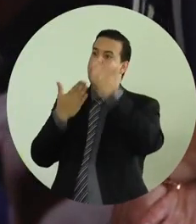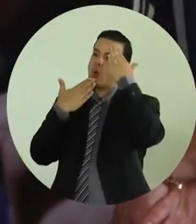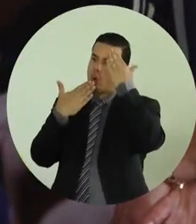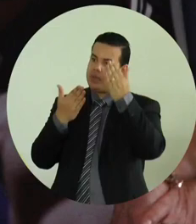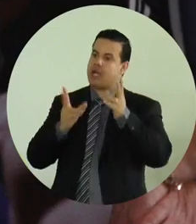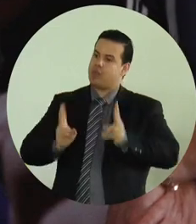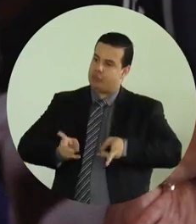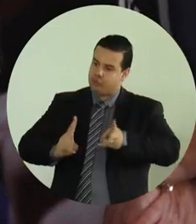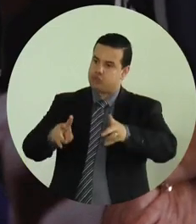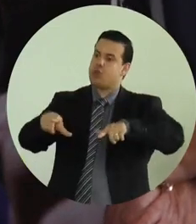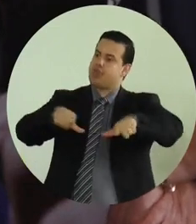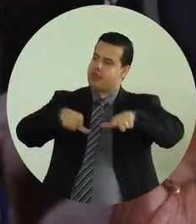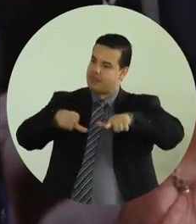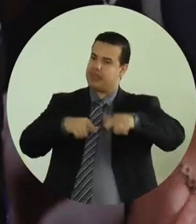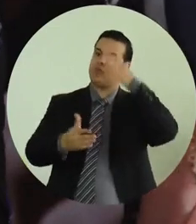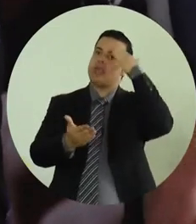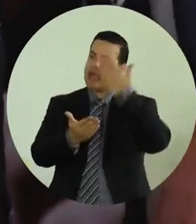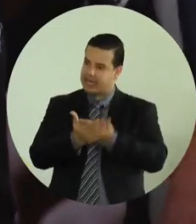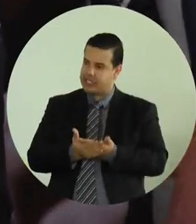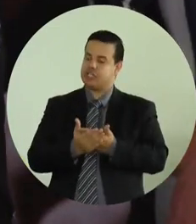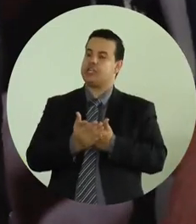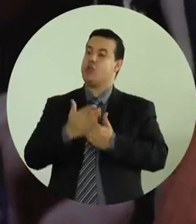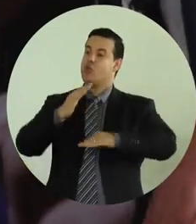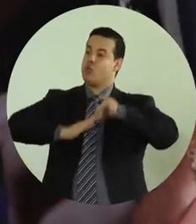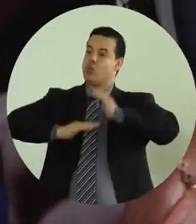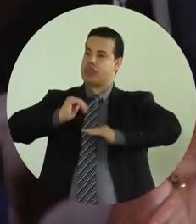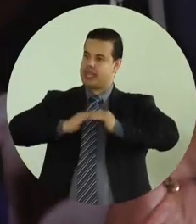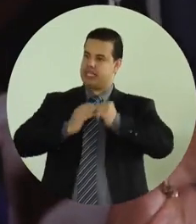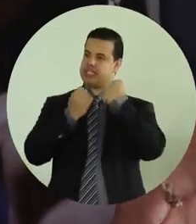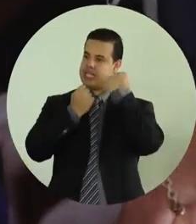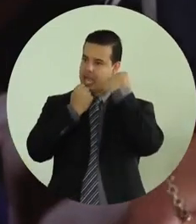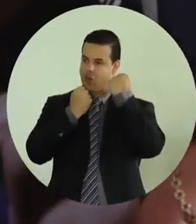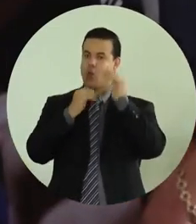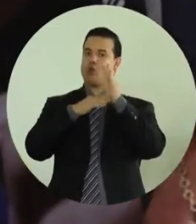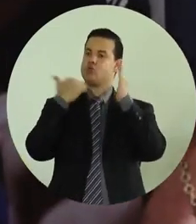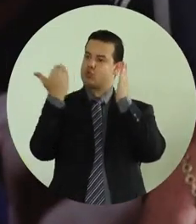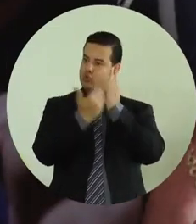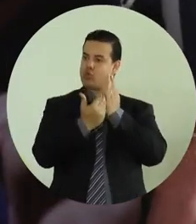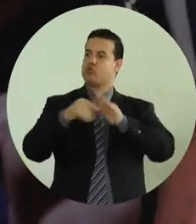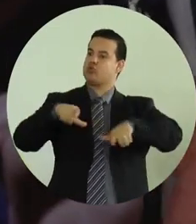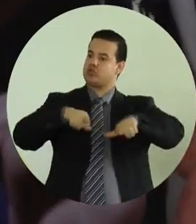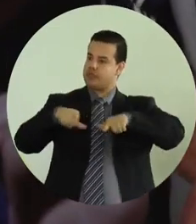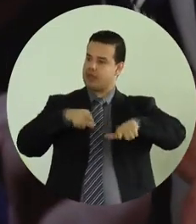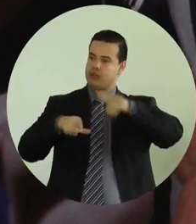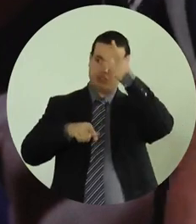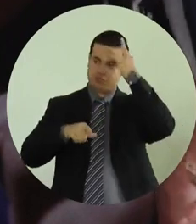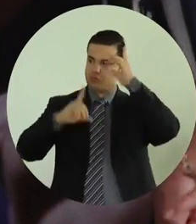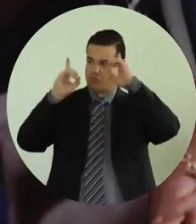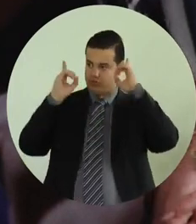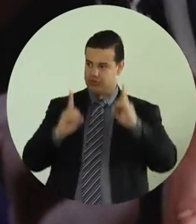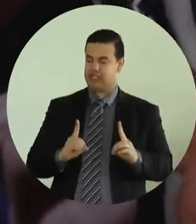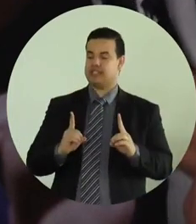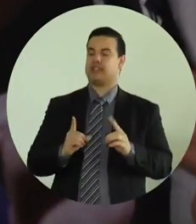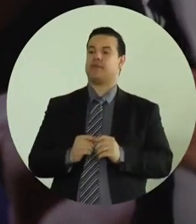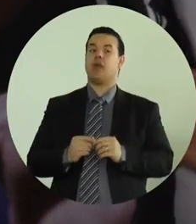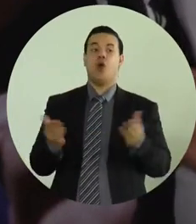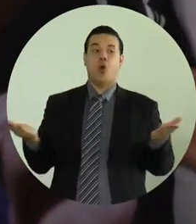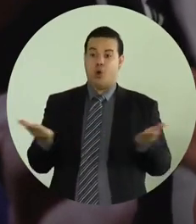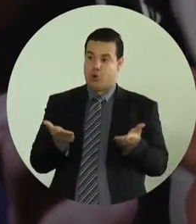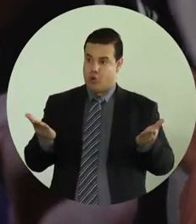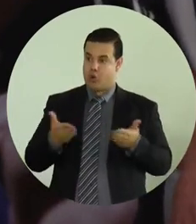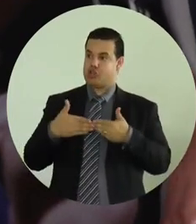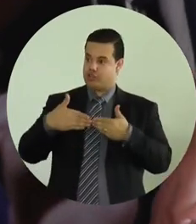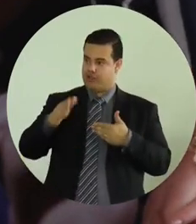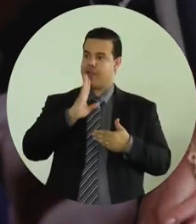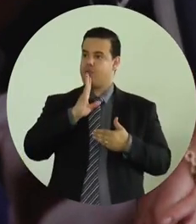acreditando no potencial de todos os trabalhadores com algum tipo de deficiência. Né, hoje a gente vai conhecer daqui a pouco